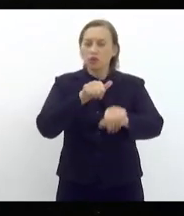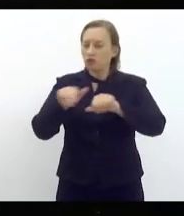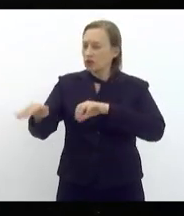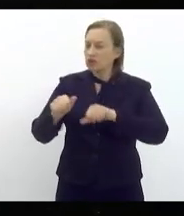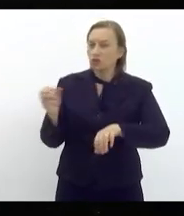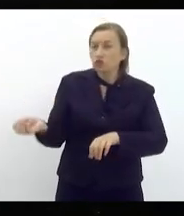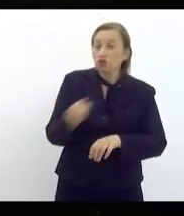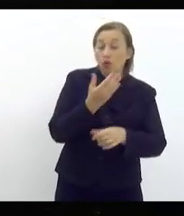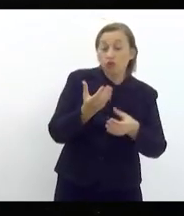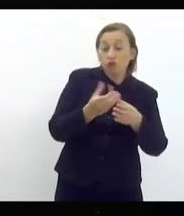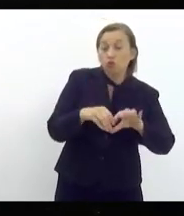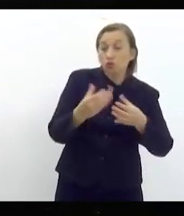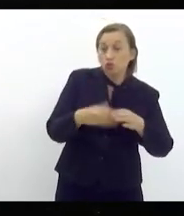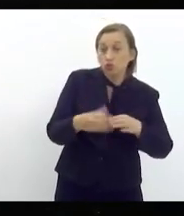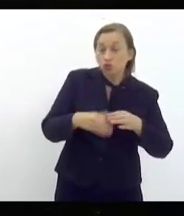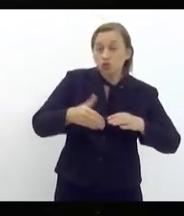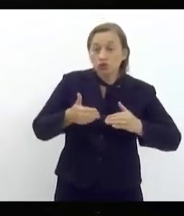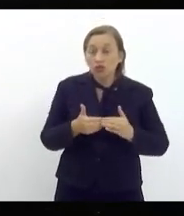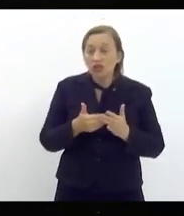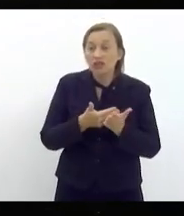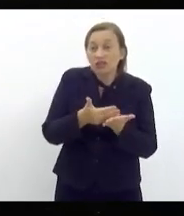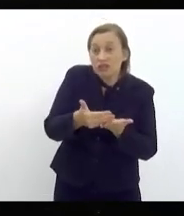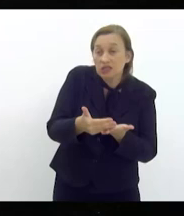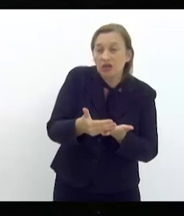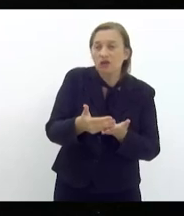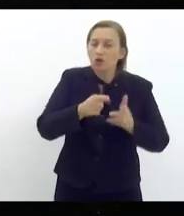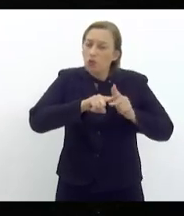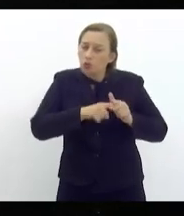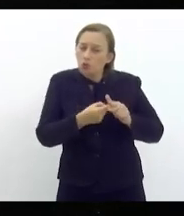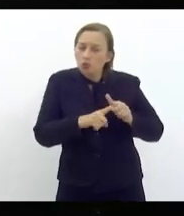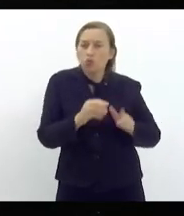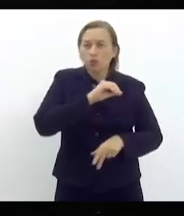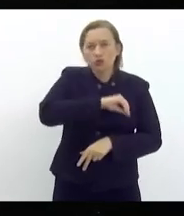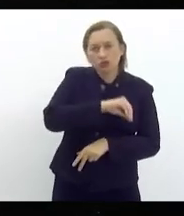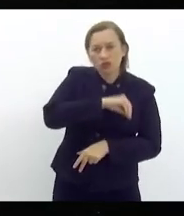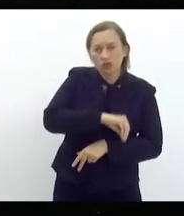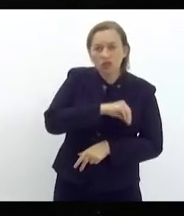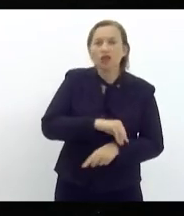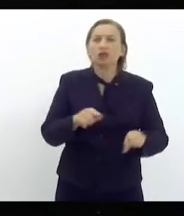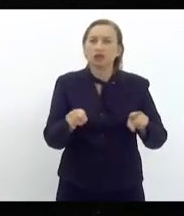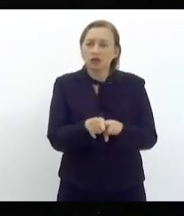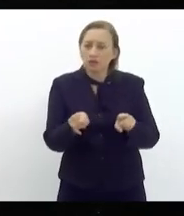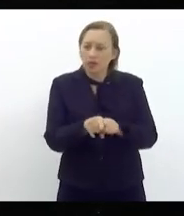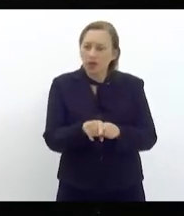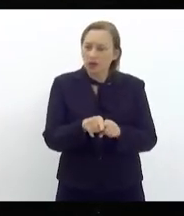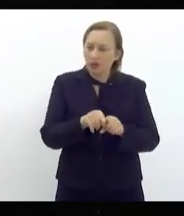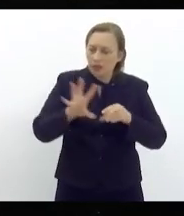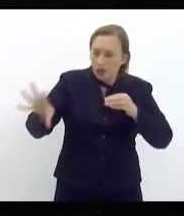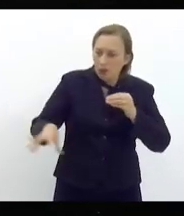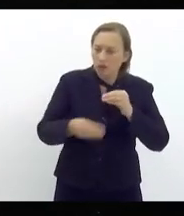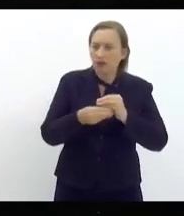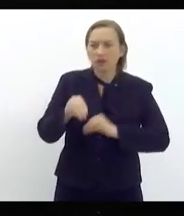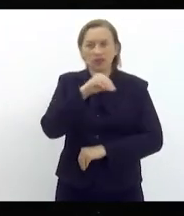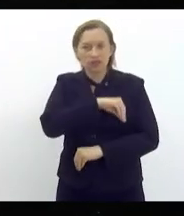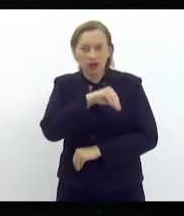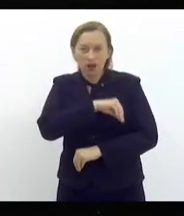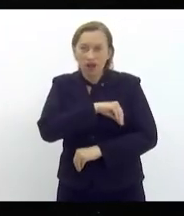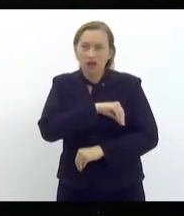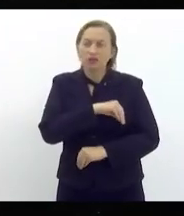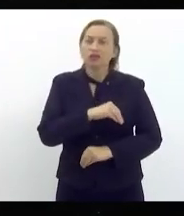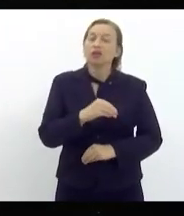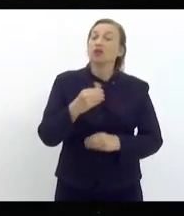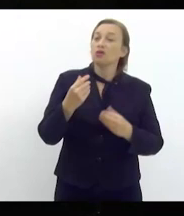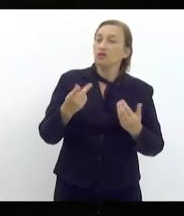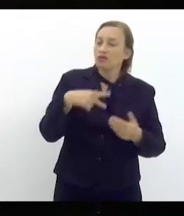concurso que estão em andamento, reajuste de salários e benefícios. Não posso deixar de dizer da